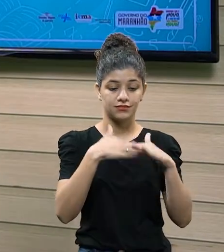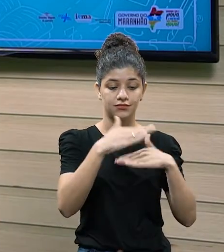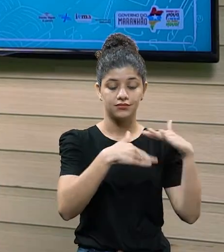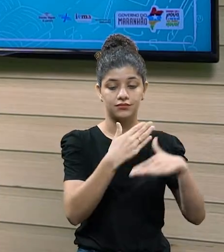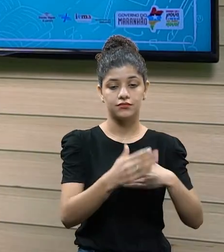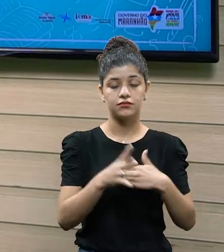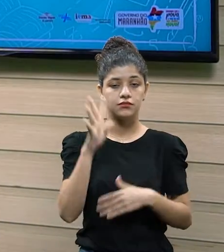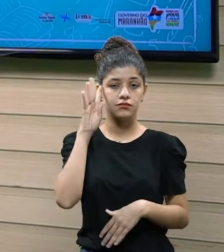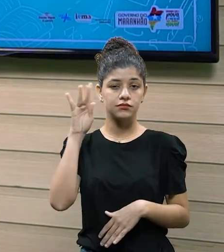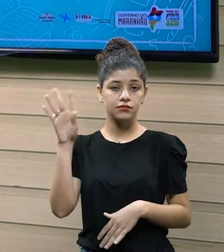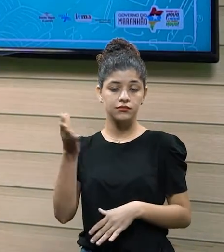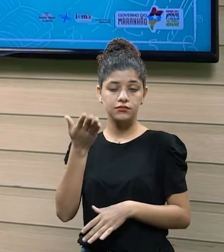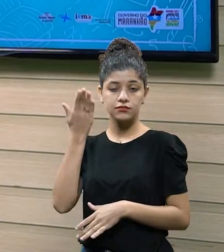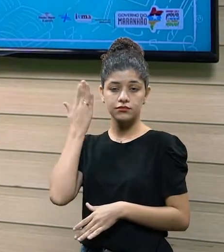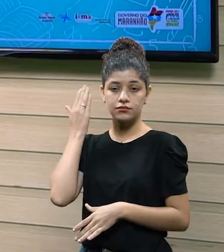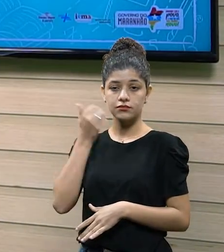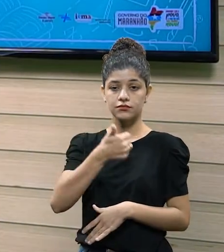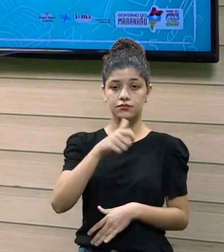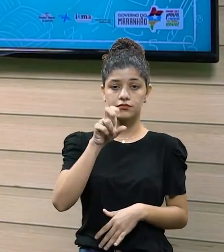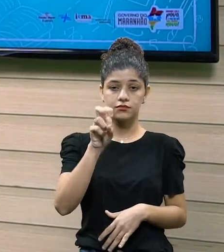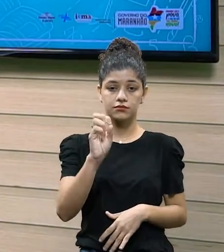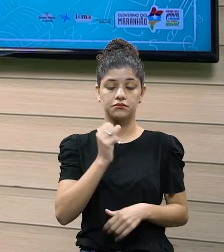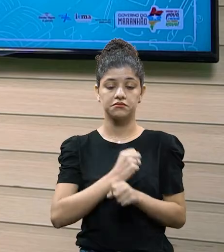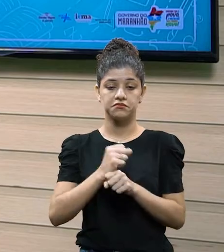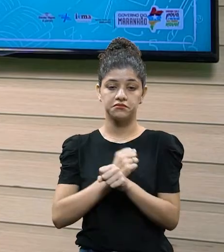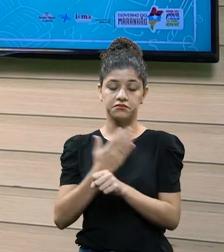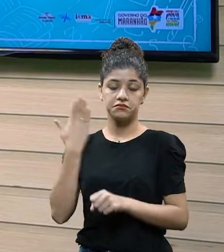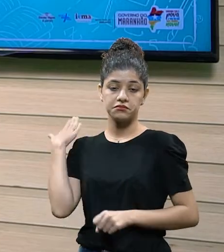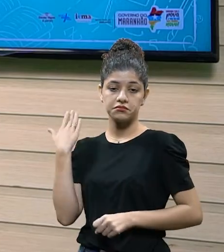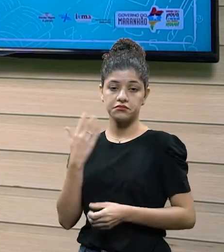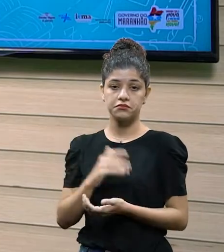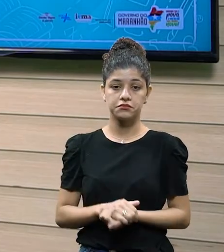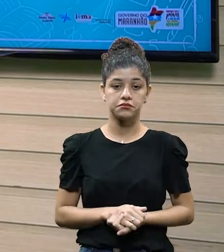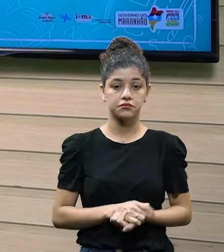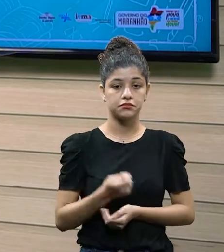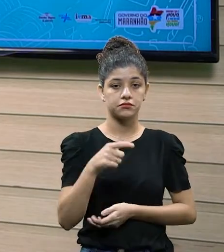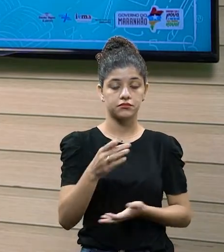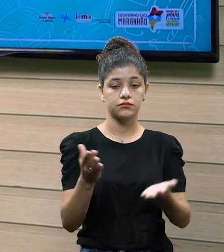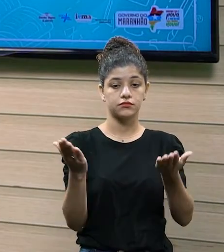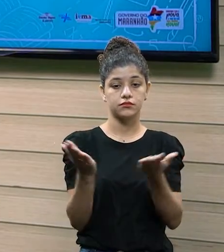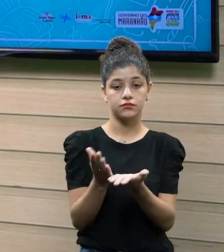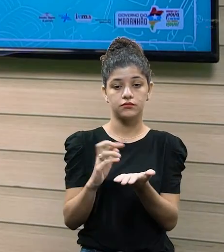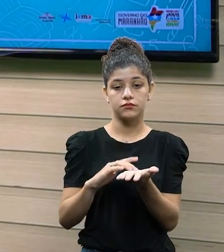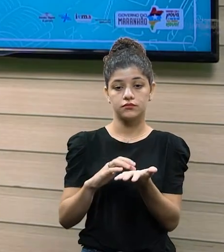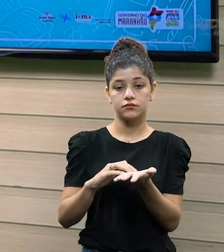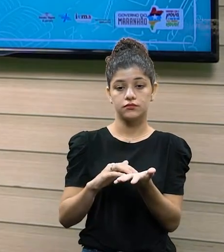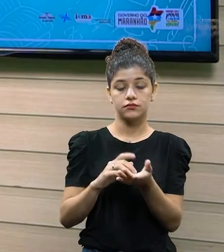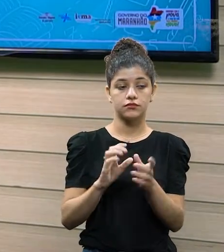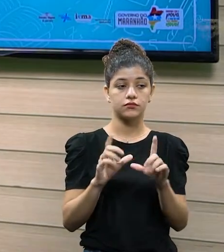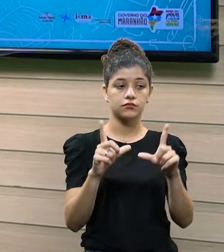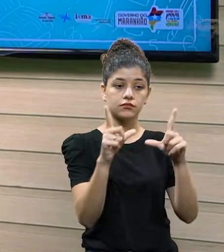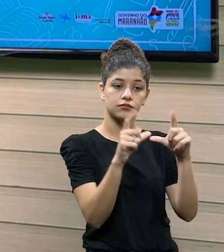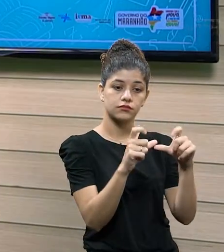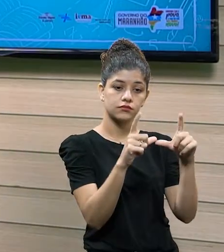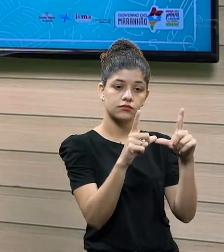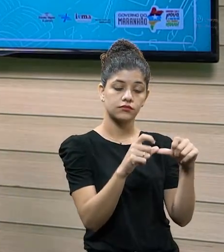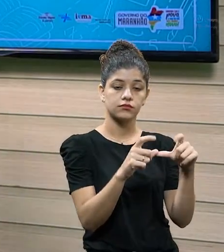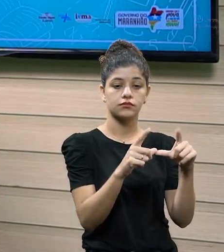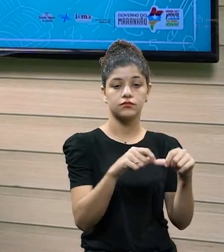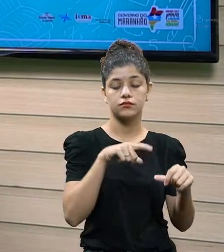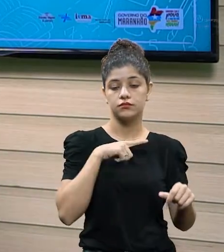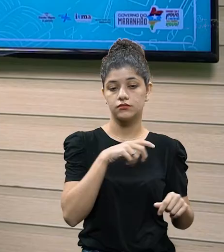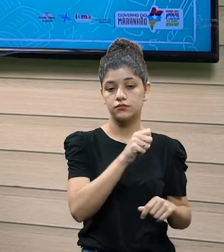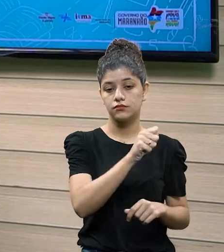Imagine como era um aparelho celular há 15 anos e como ele é hoje. Eu costumo brincar que você pega um smartphone, você tira foto, você tem não sei